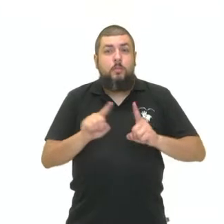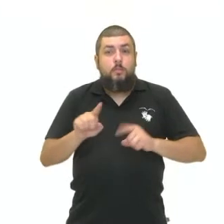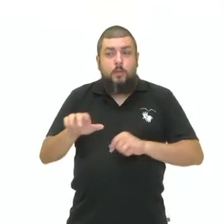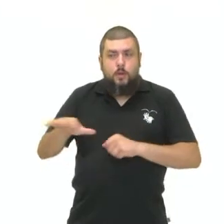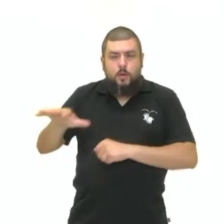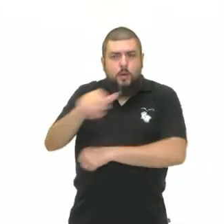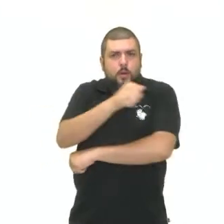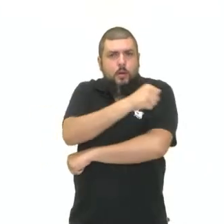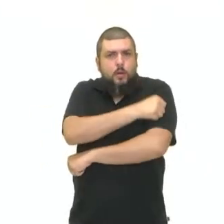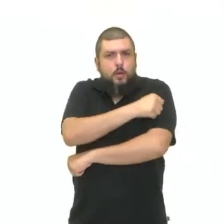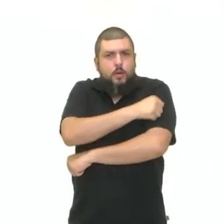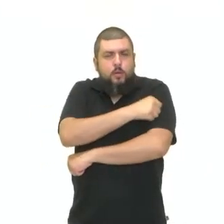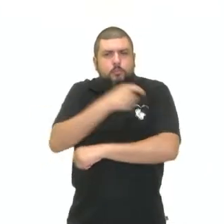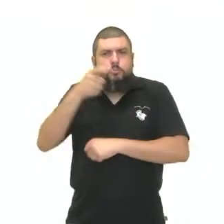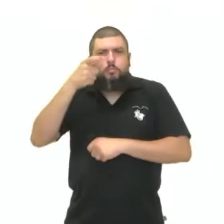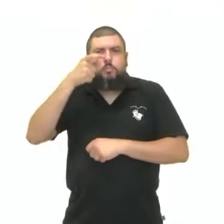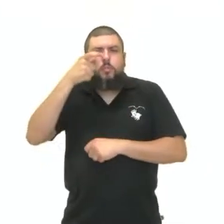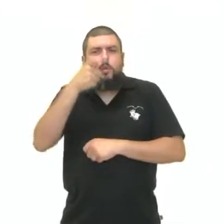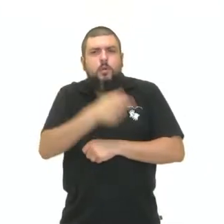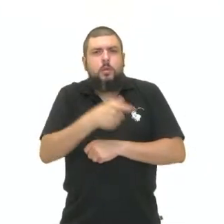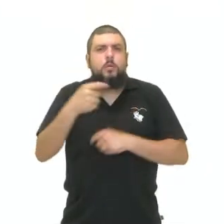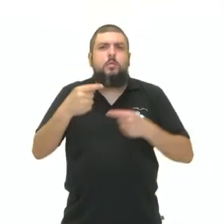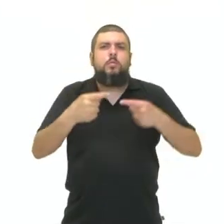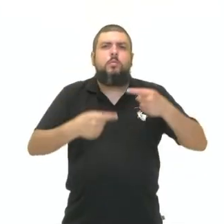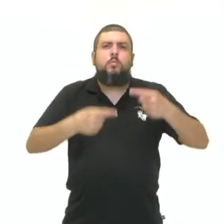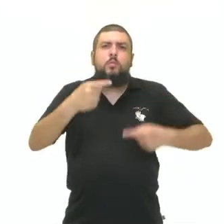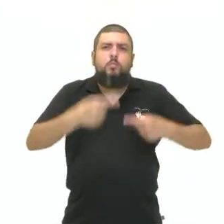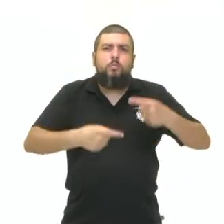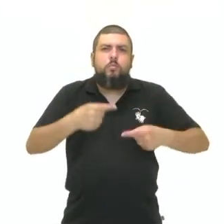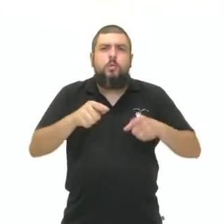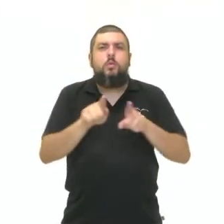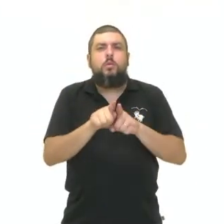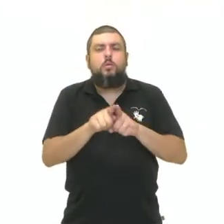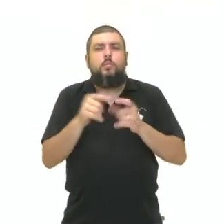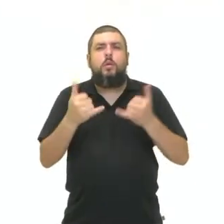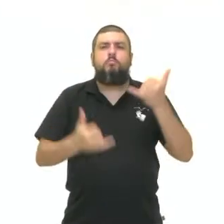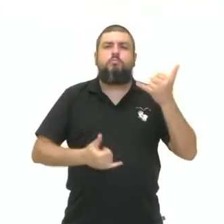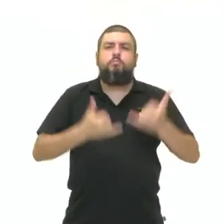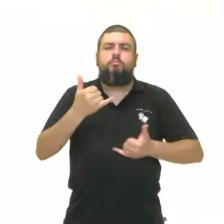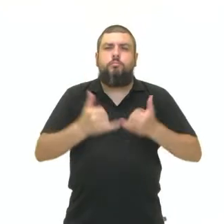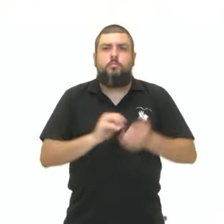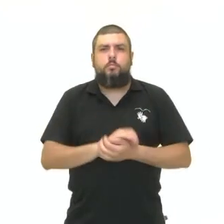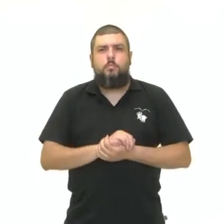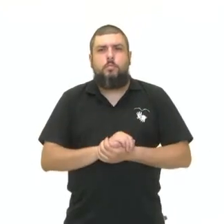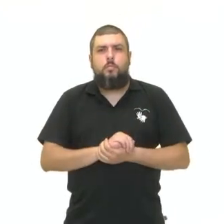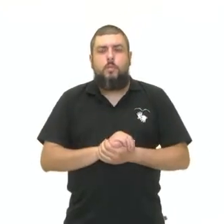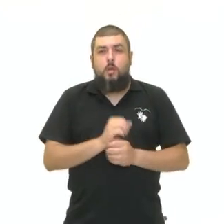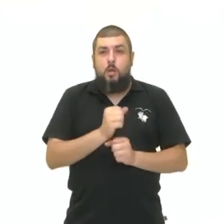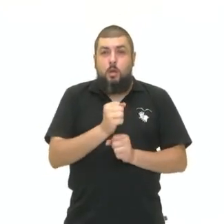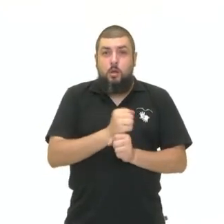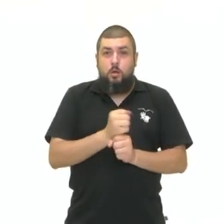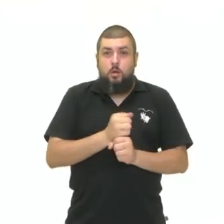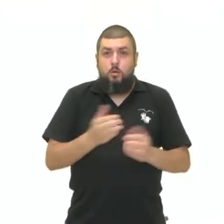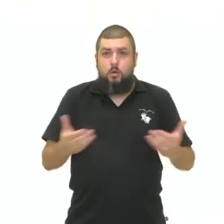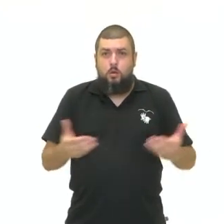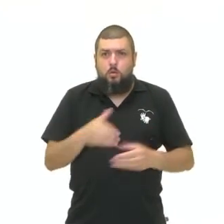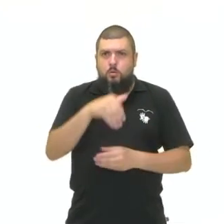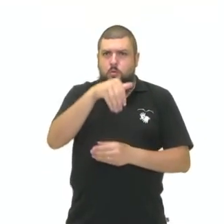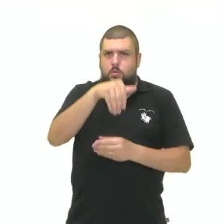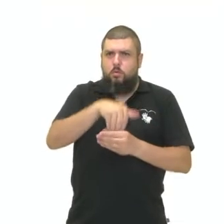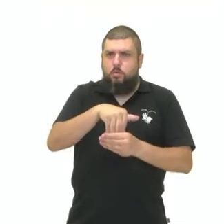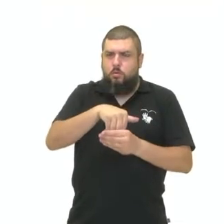de entretenimento e política. Por estarmos em um ano eleitoral, conta Zilioli à BBC